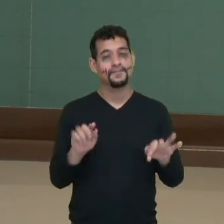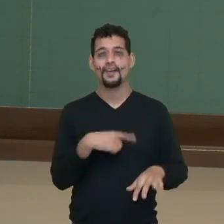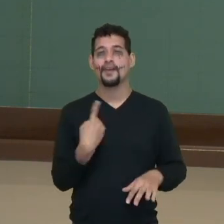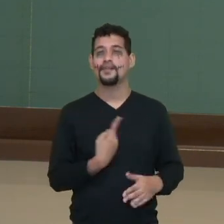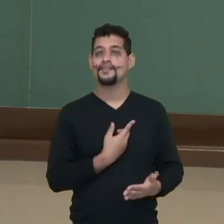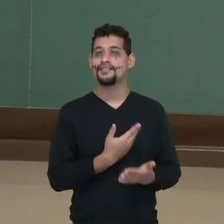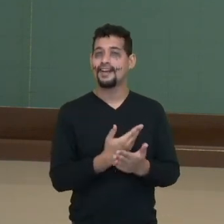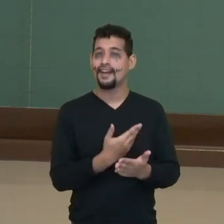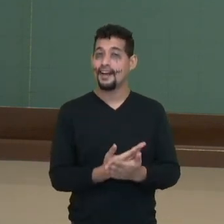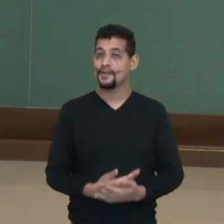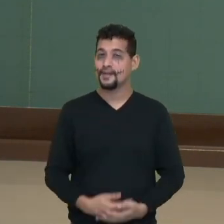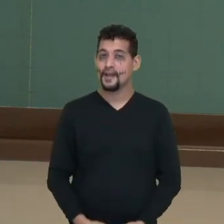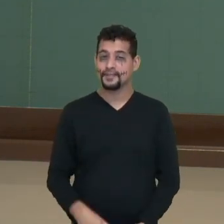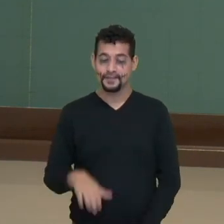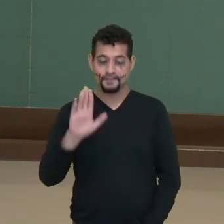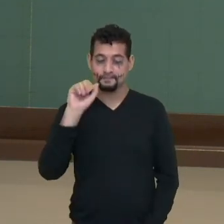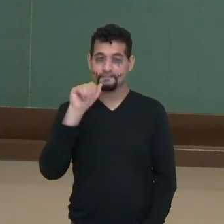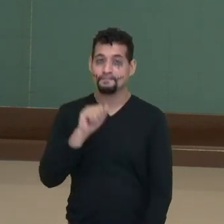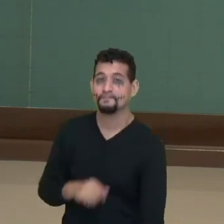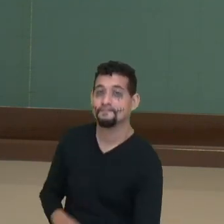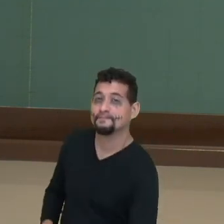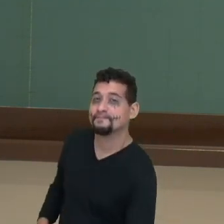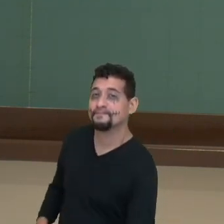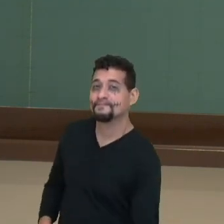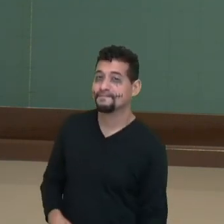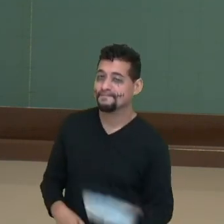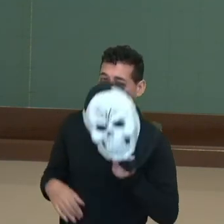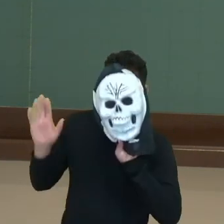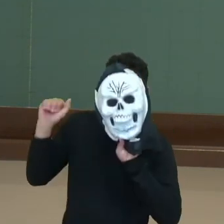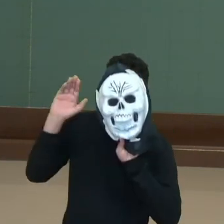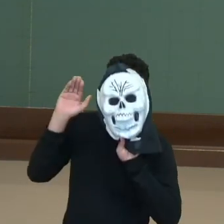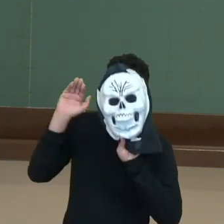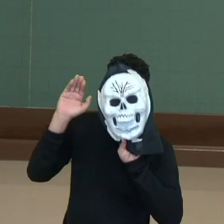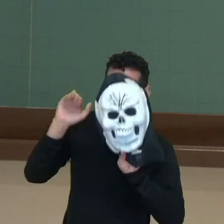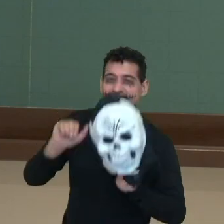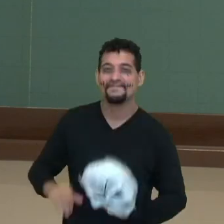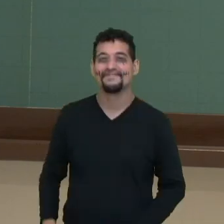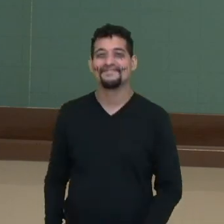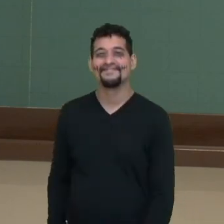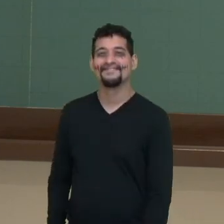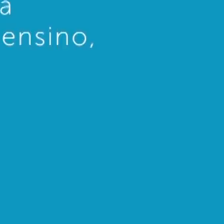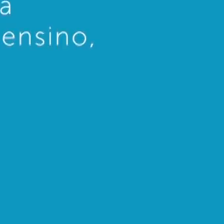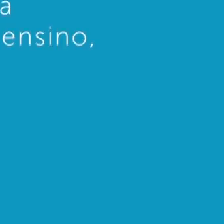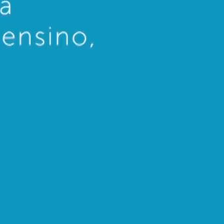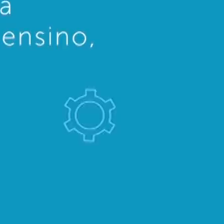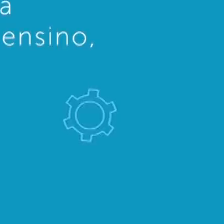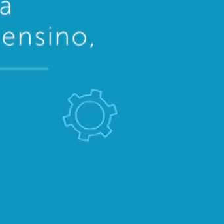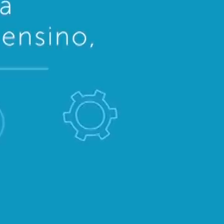nossa aula, chicos. Hasta la próxima clase.